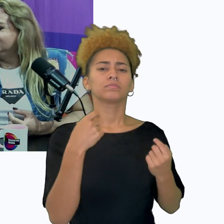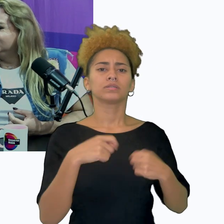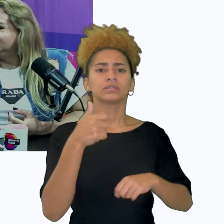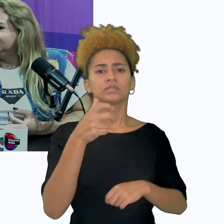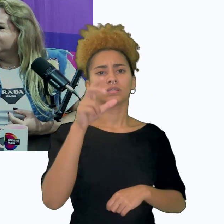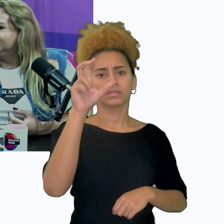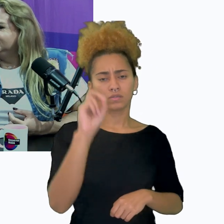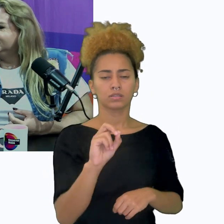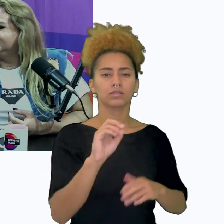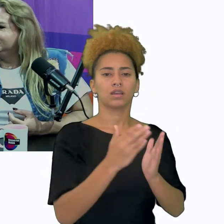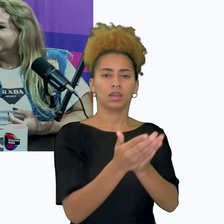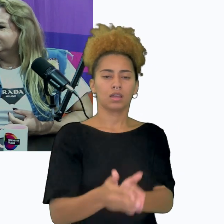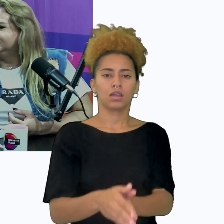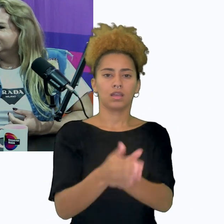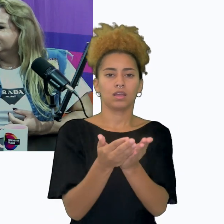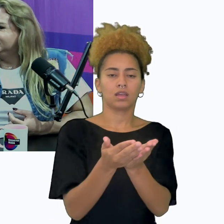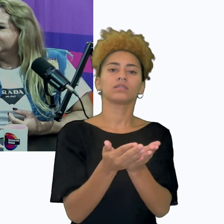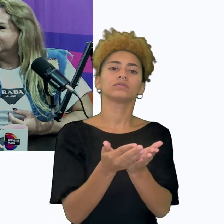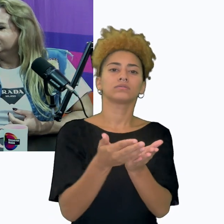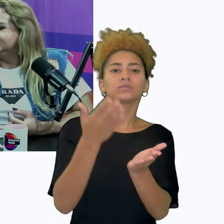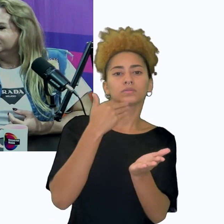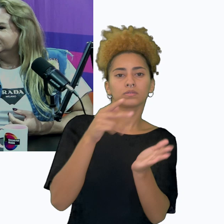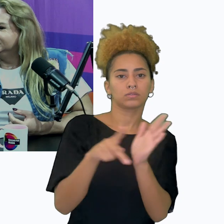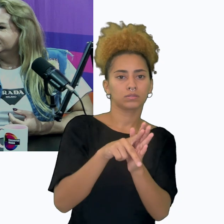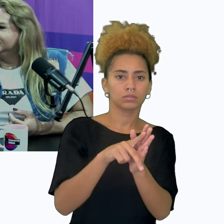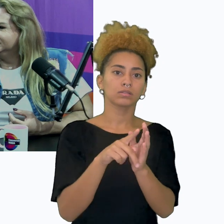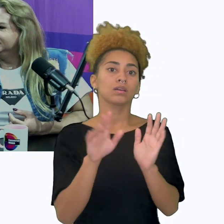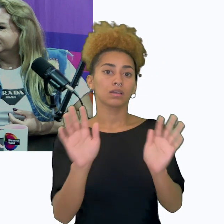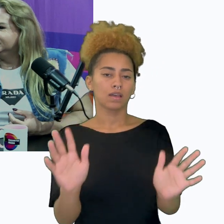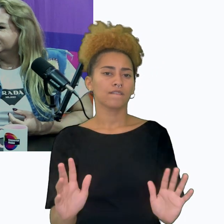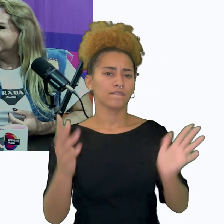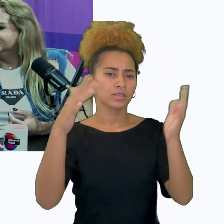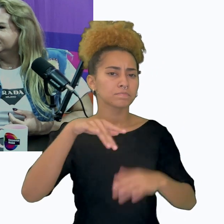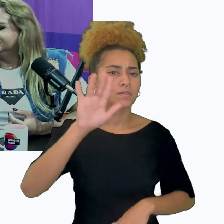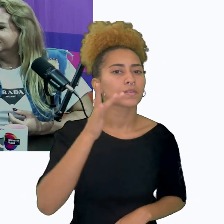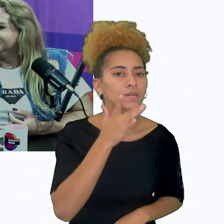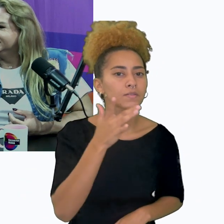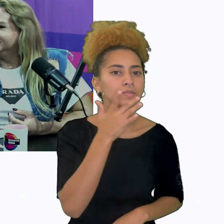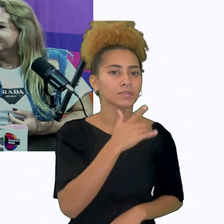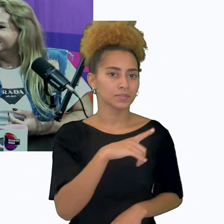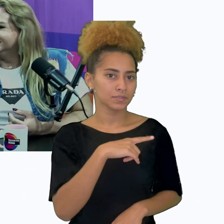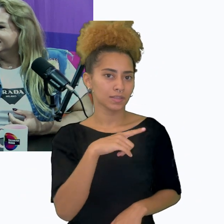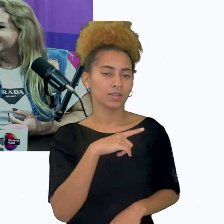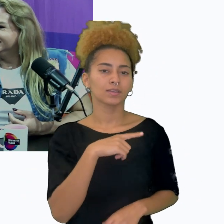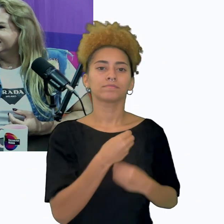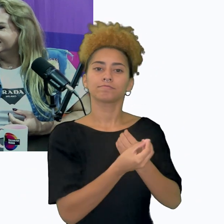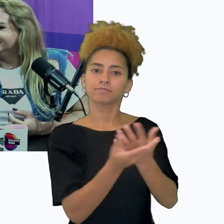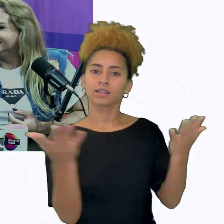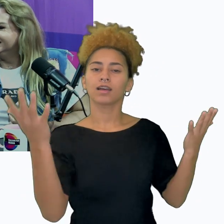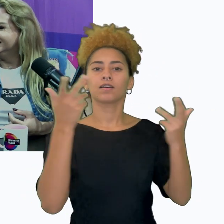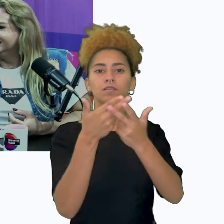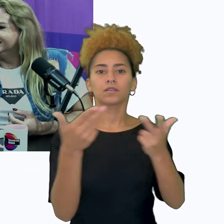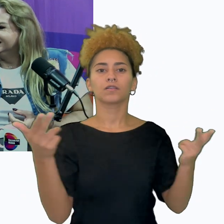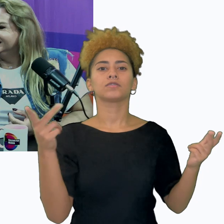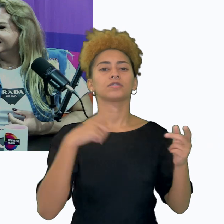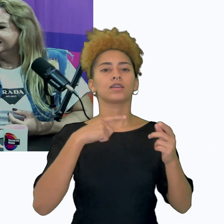de 150 mini acarajés, 150 mini abarás. Eu disse, vamos fazer o seguinte, pra festa ficar mais gostosa, eu tenho fitinhos do Bonfim para dar